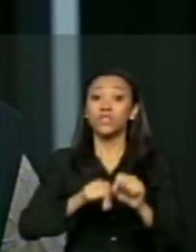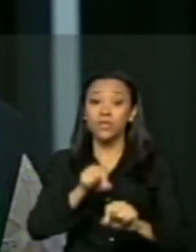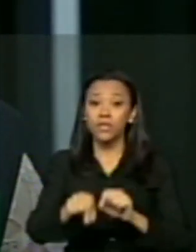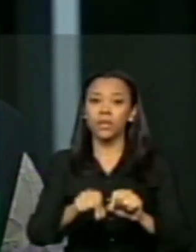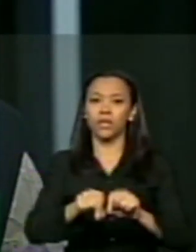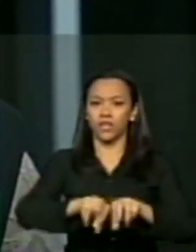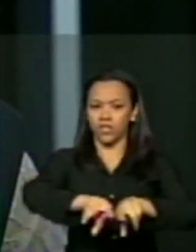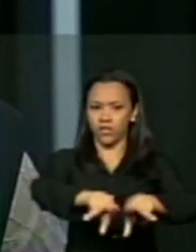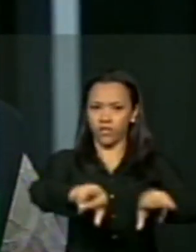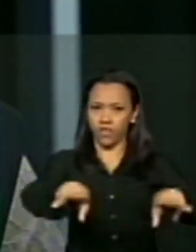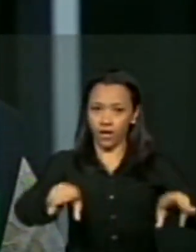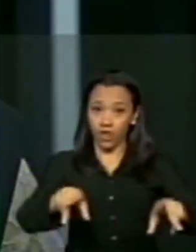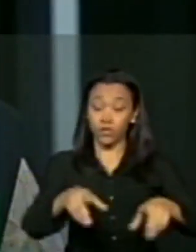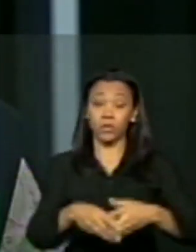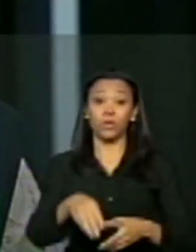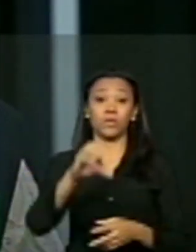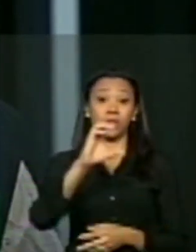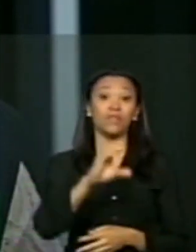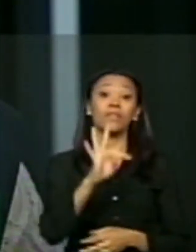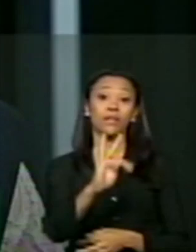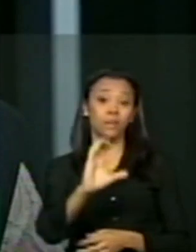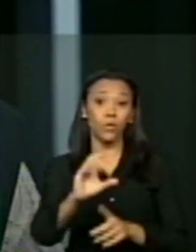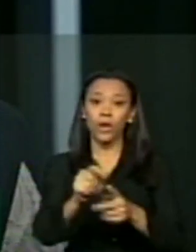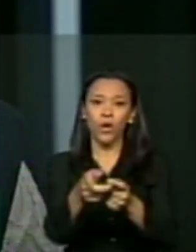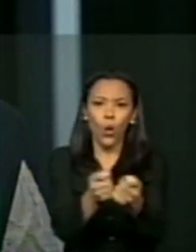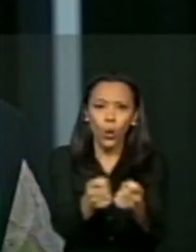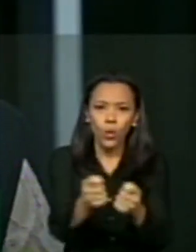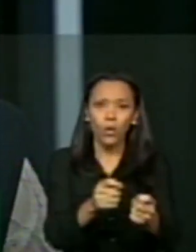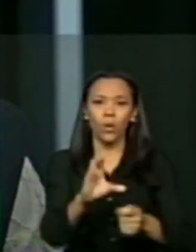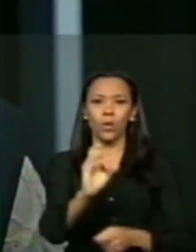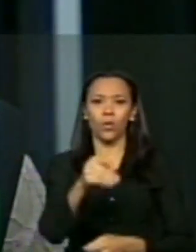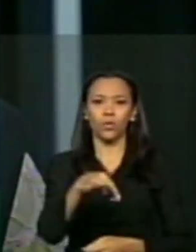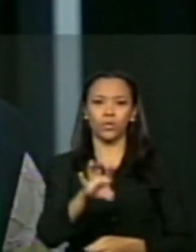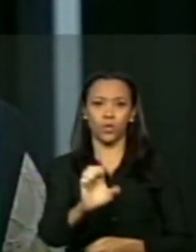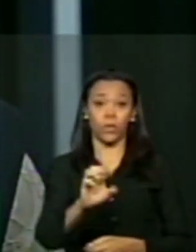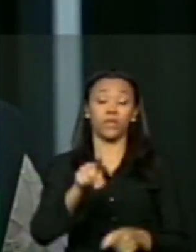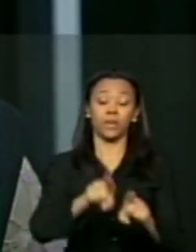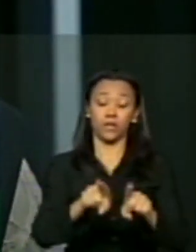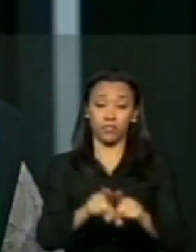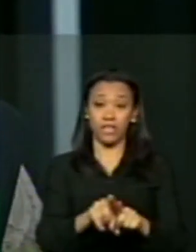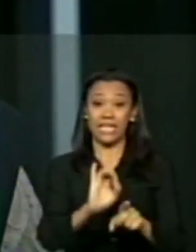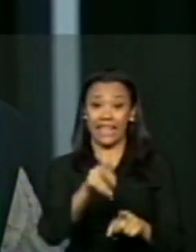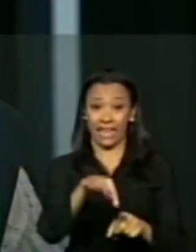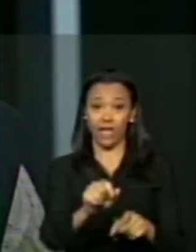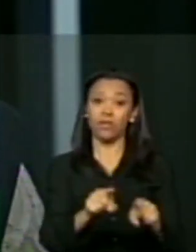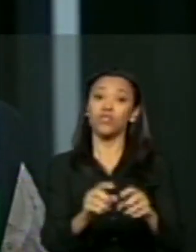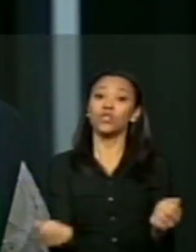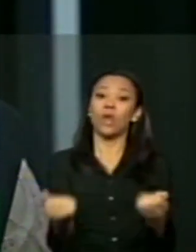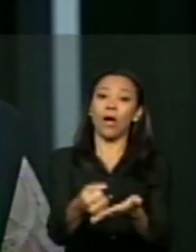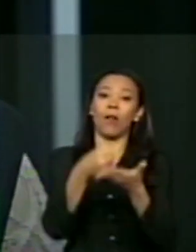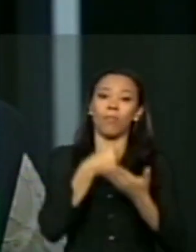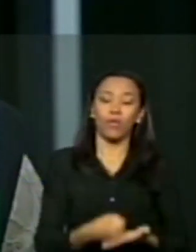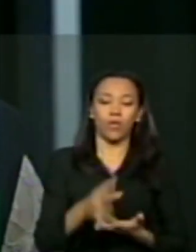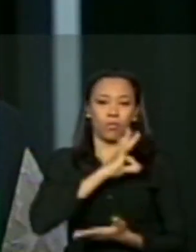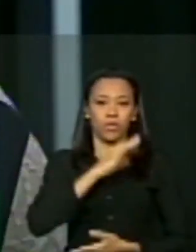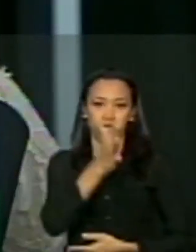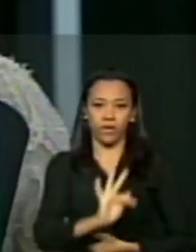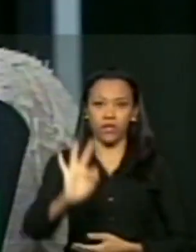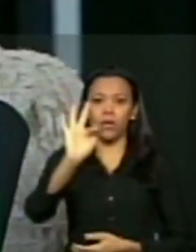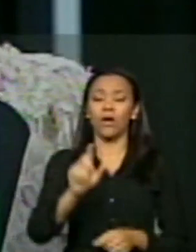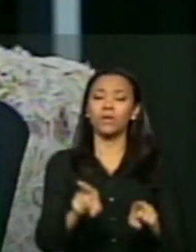dos órgãos de controle interno pela absoluta autonomia da polícia federal como instituição do estado e